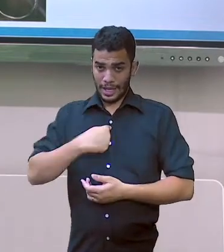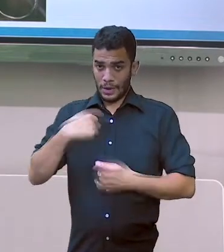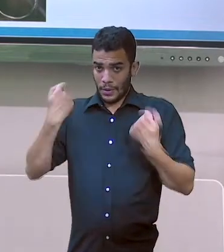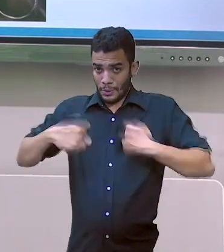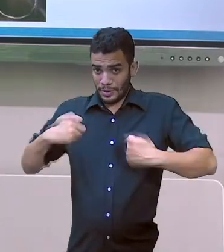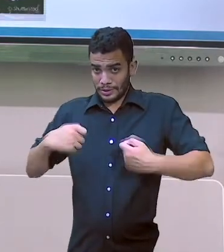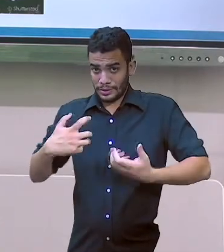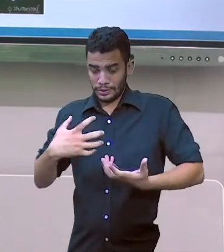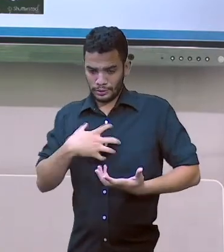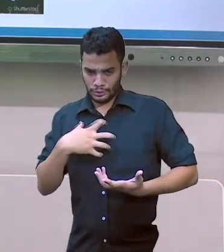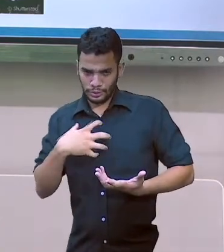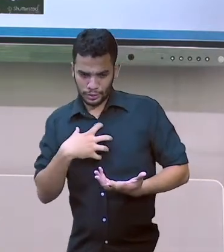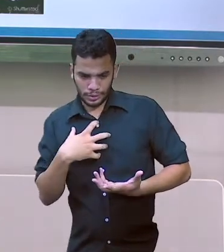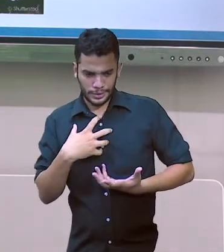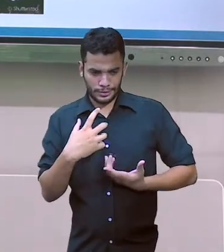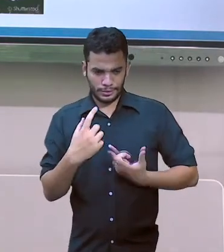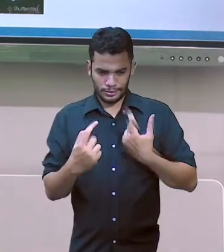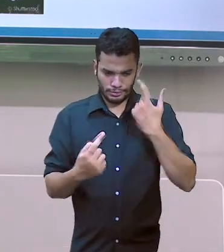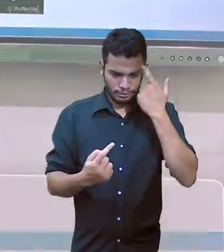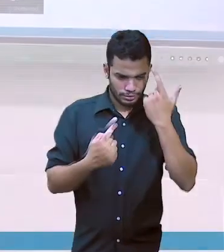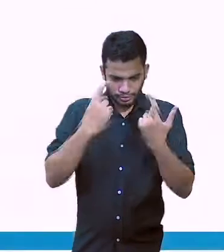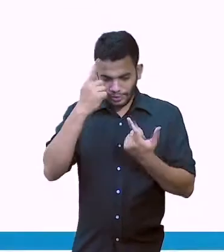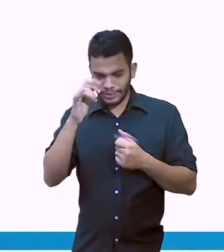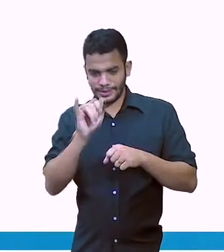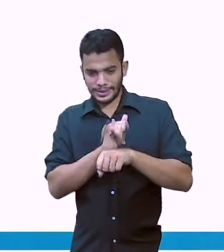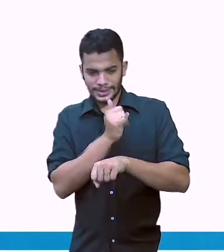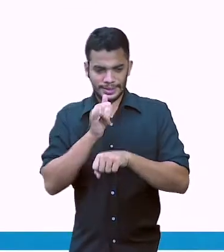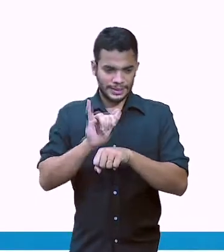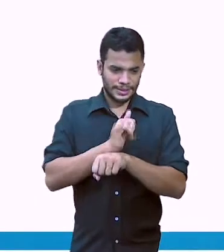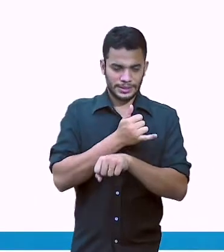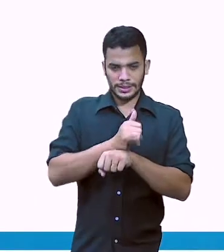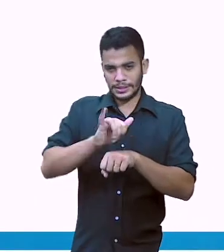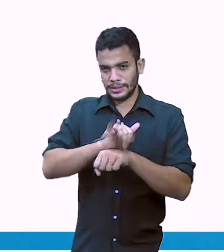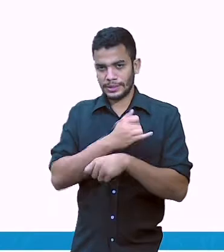ver por quê. O cultivo do café no